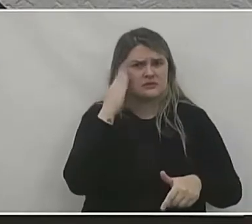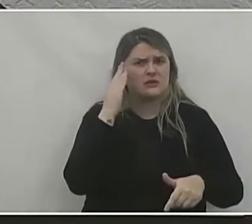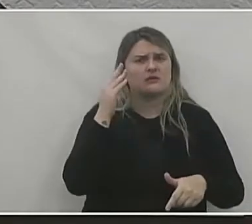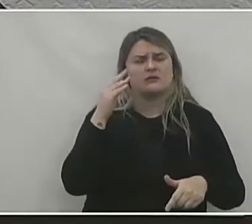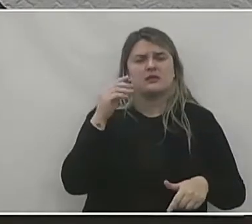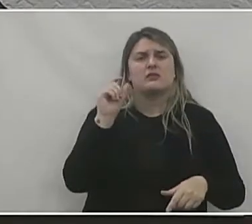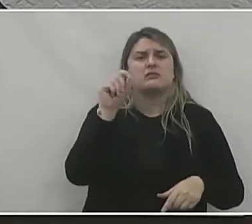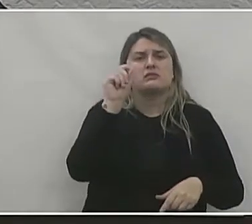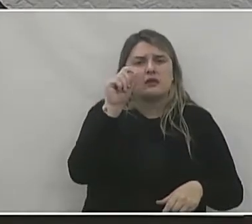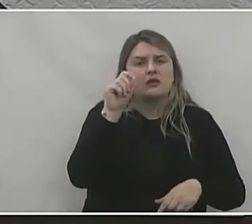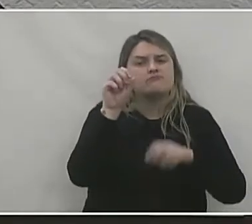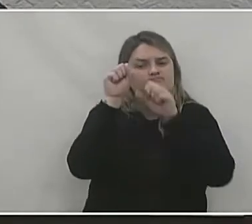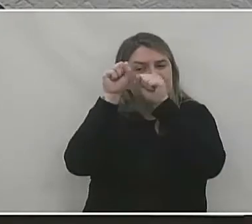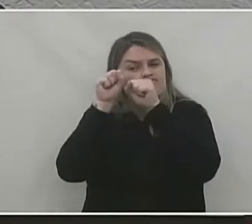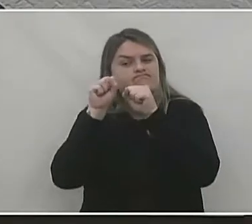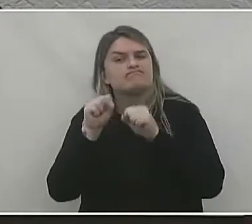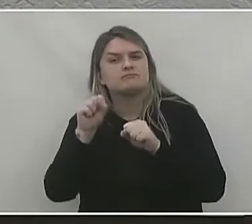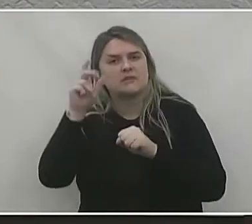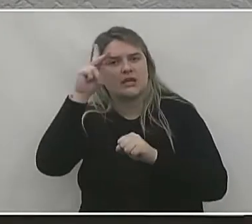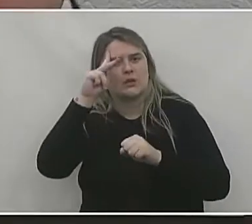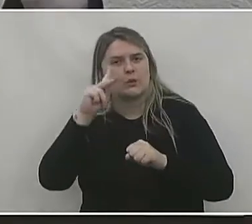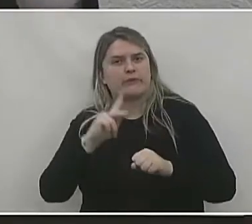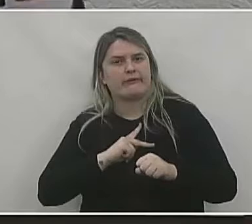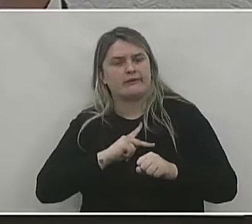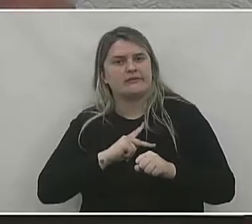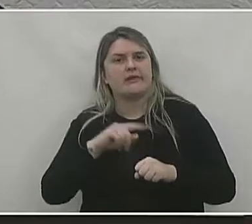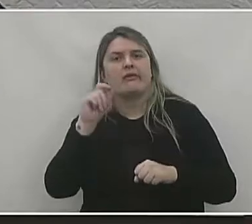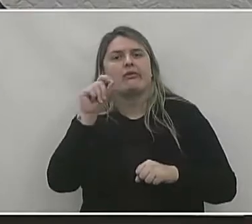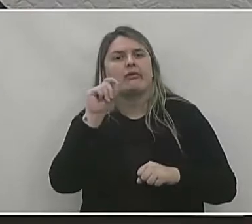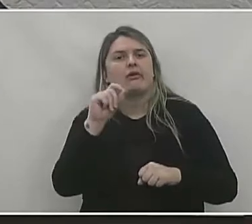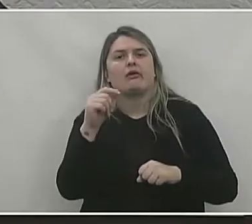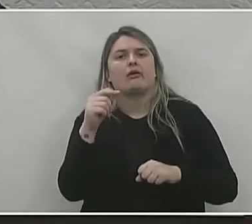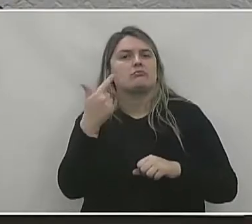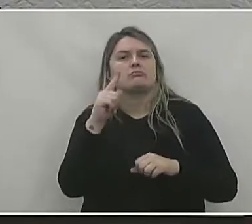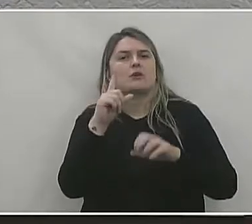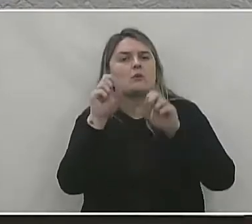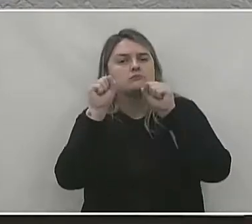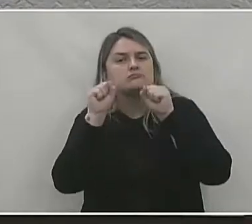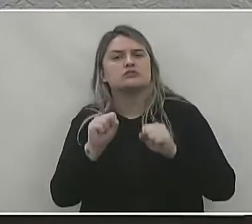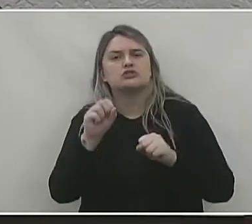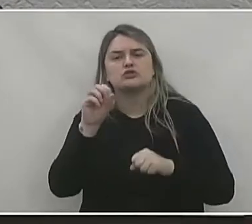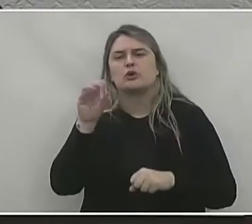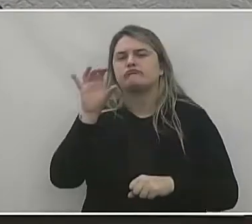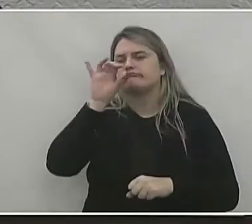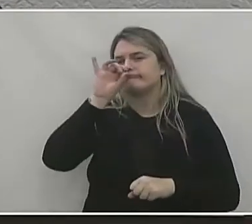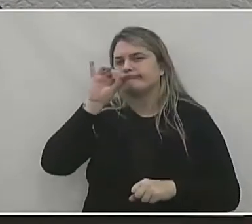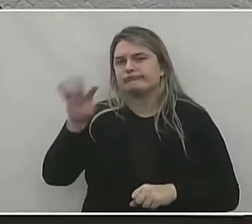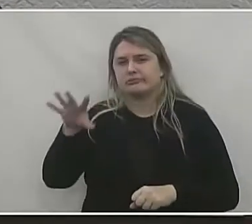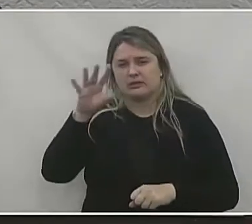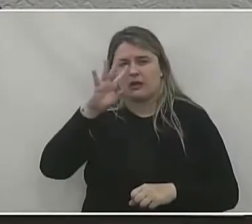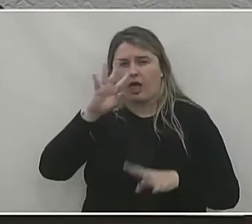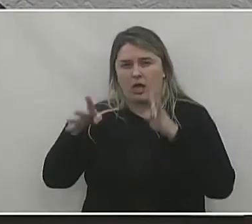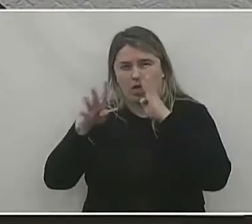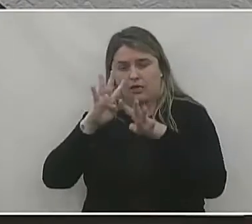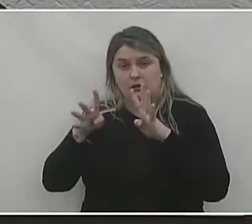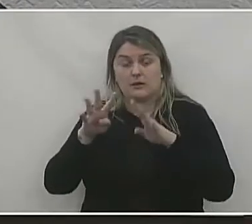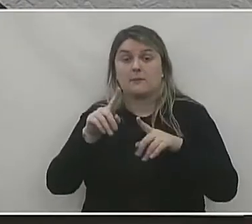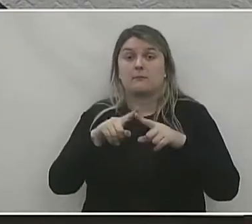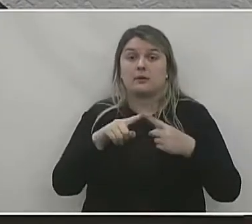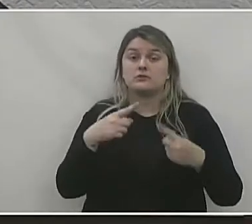quem acompanha, reconhece. Aquele que não acompanha, ele atira pedras. Mas nós temos que